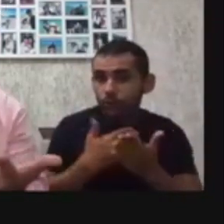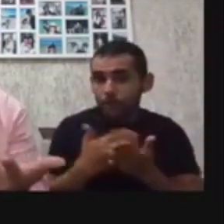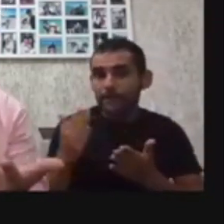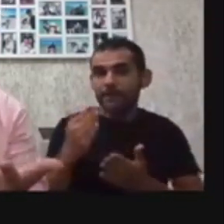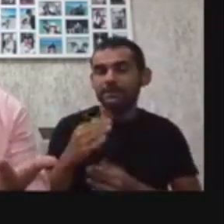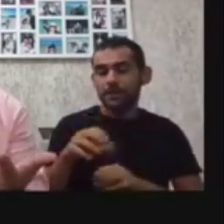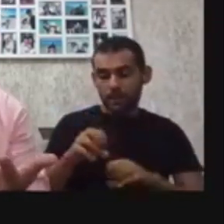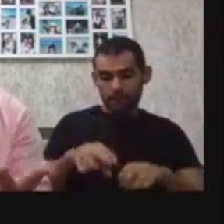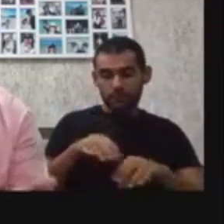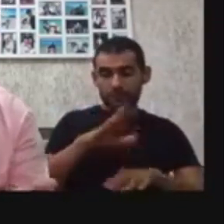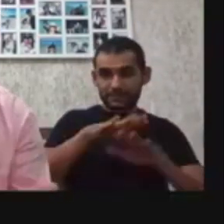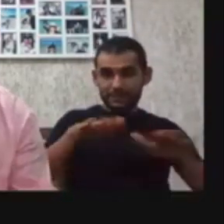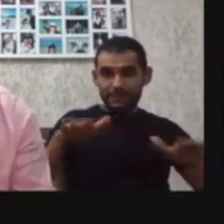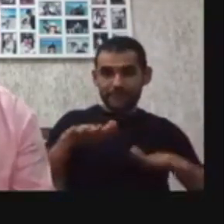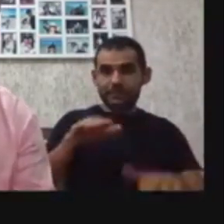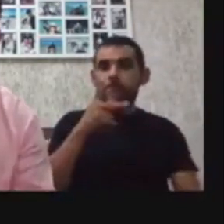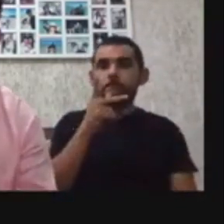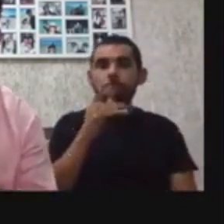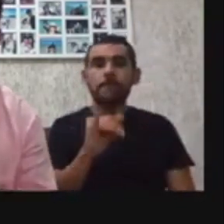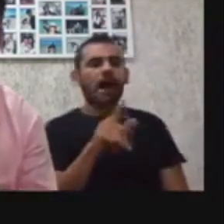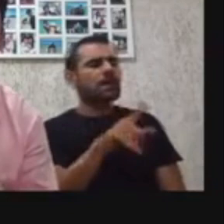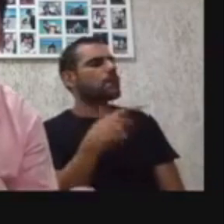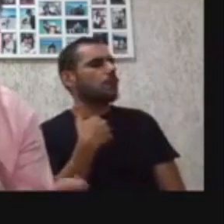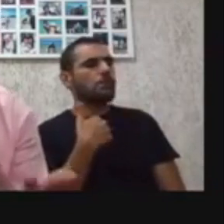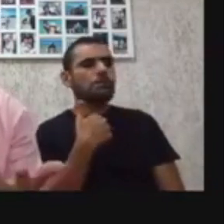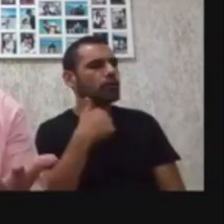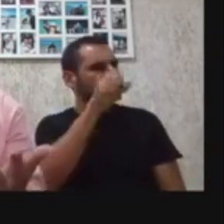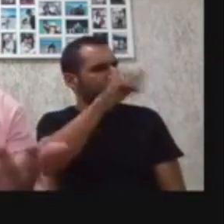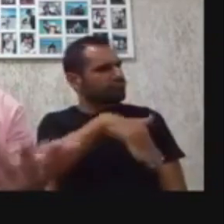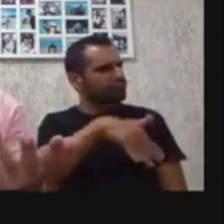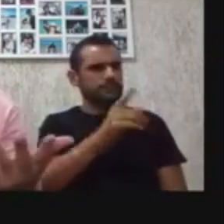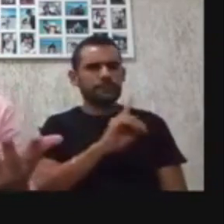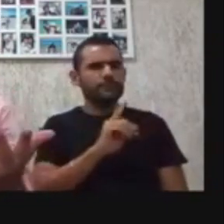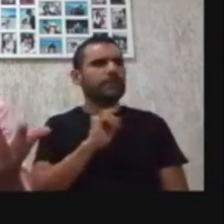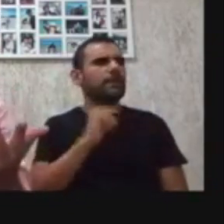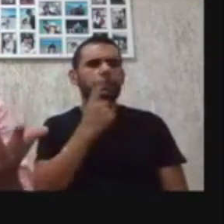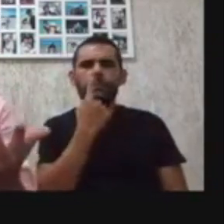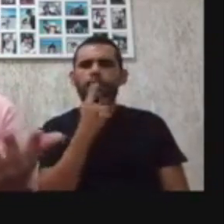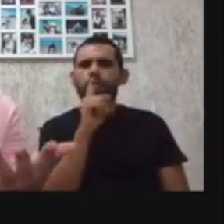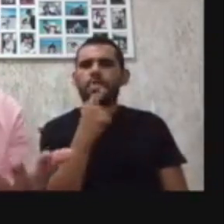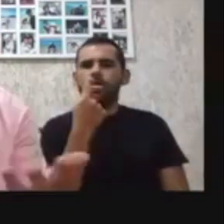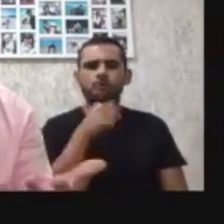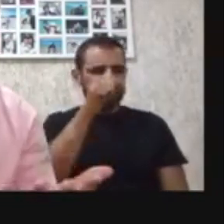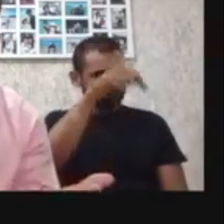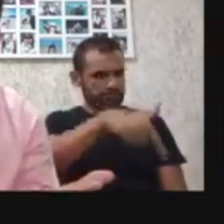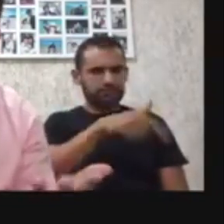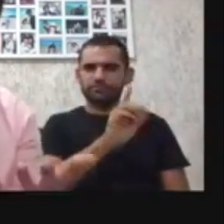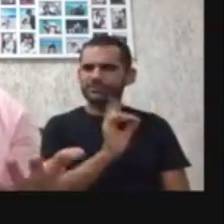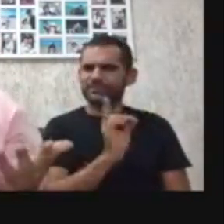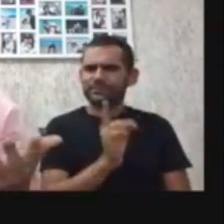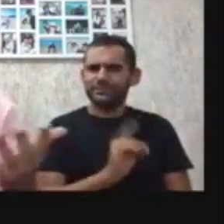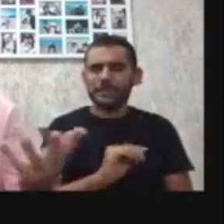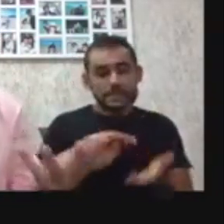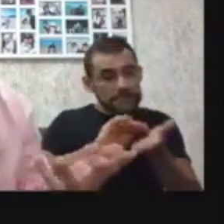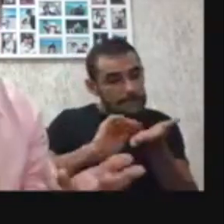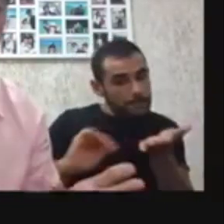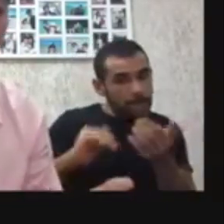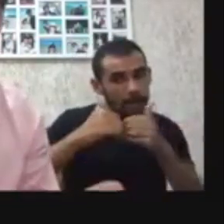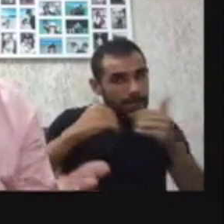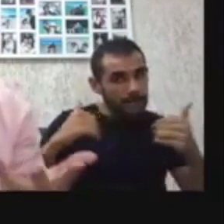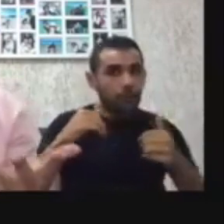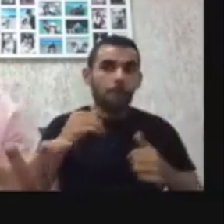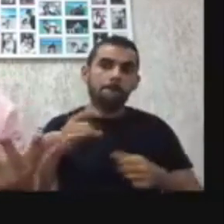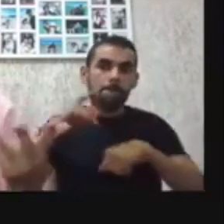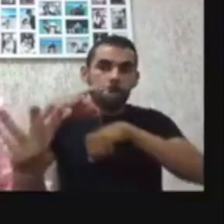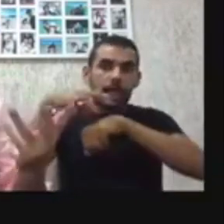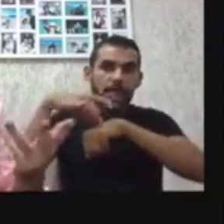não educa a criança, ela vai falar com o pai dela, pai, pode jogar papel no chão não, palito de colher no chão não. Ô pai, separa o plástico, vai passar o caminhão da